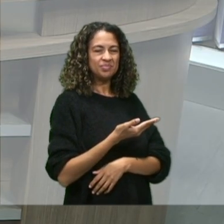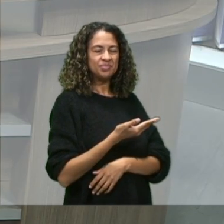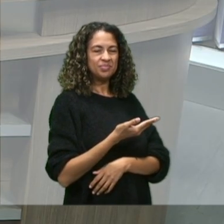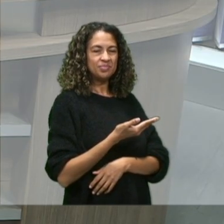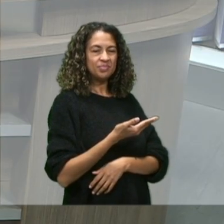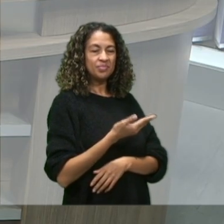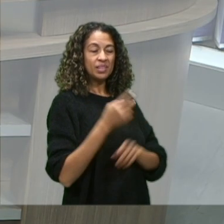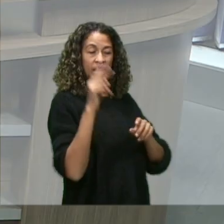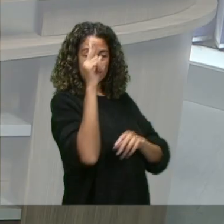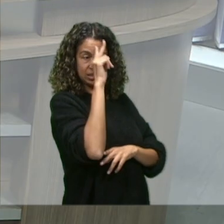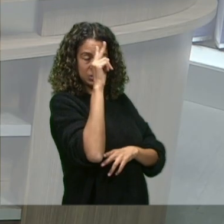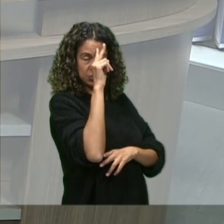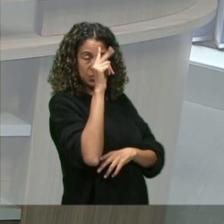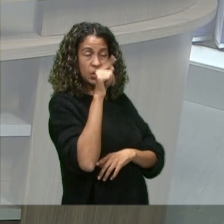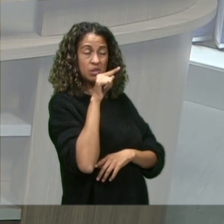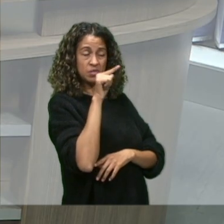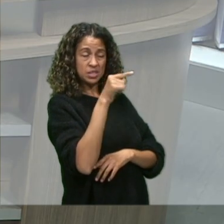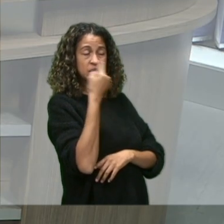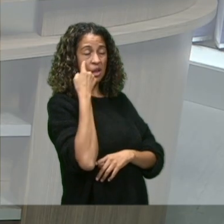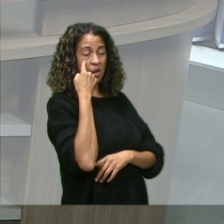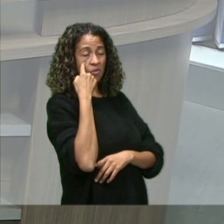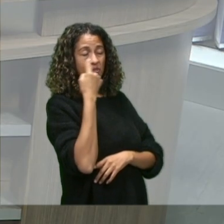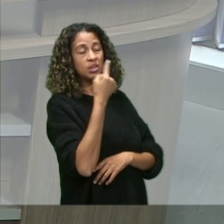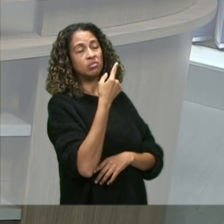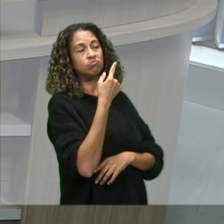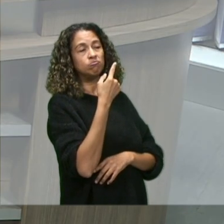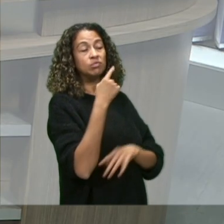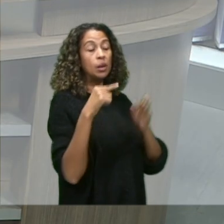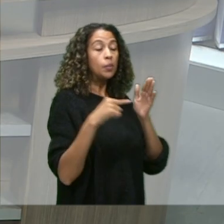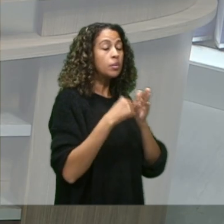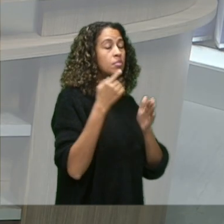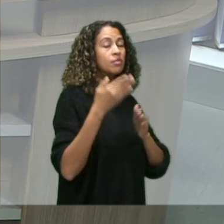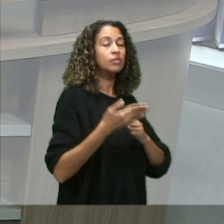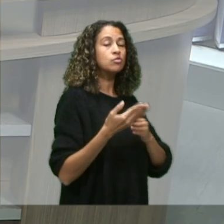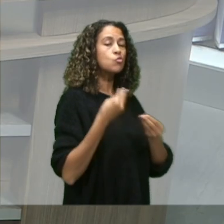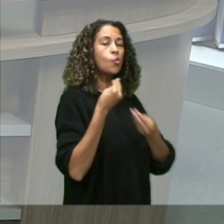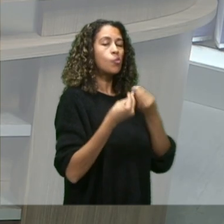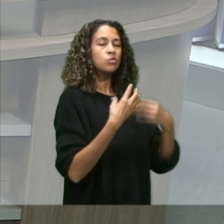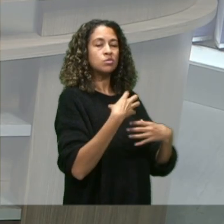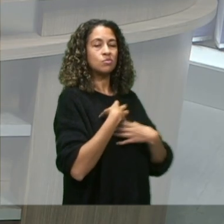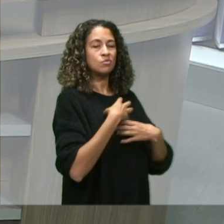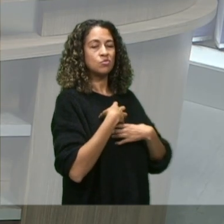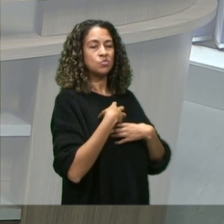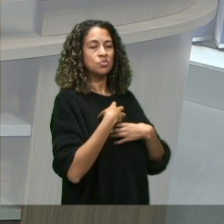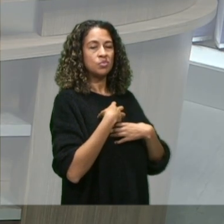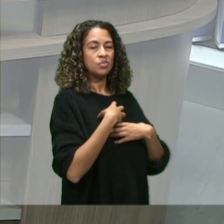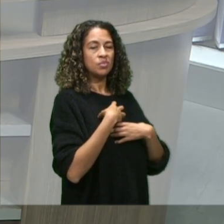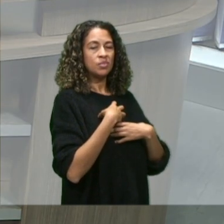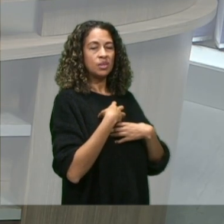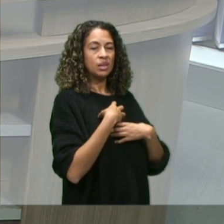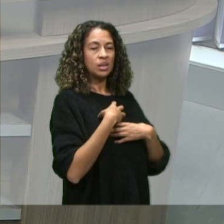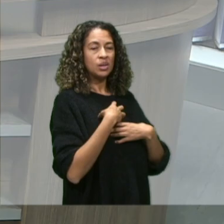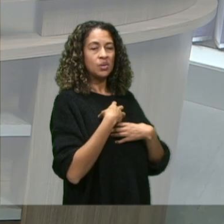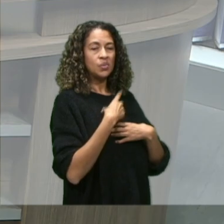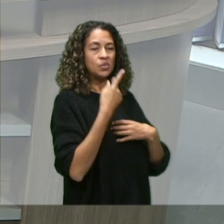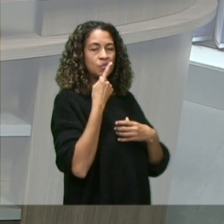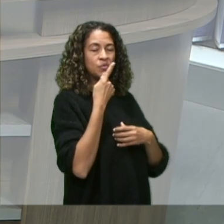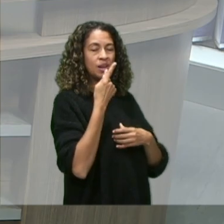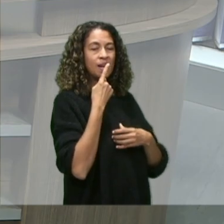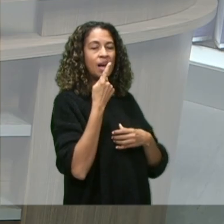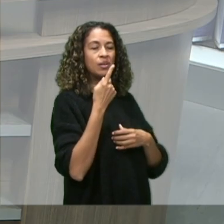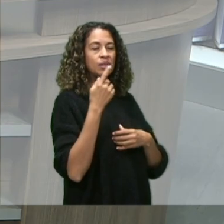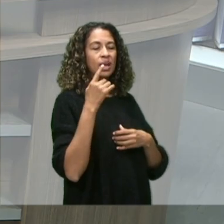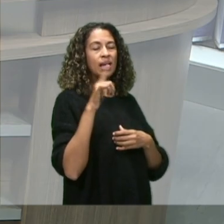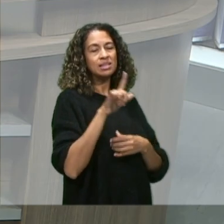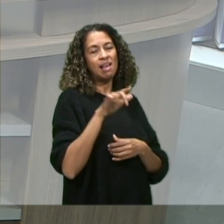Essa história, quando você ouviu a primeira vez, o que foi para ti, assim? Quando você ouviu essa primeira vez essa lenda,